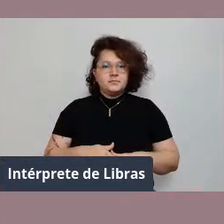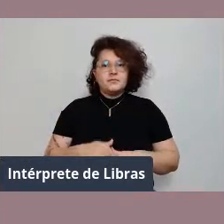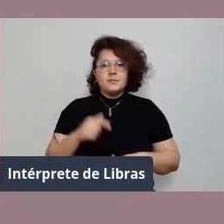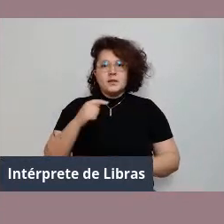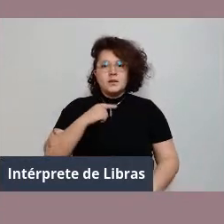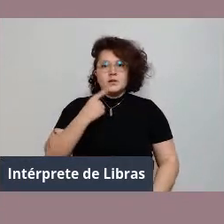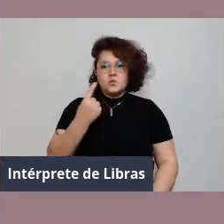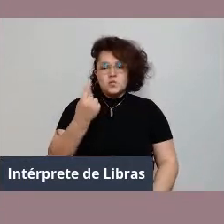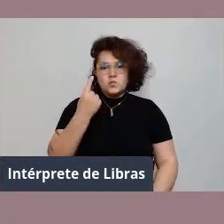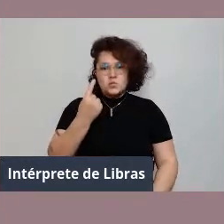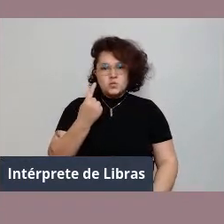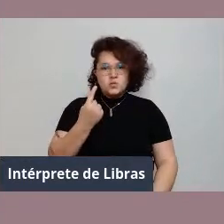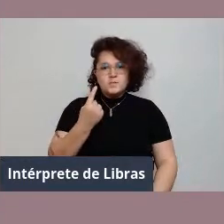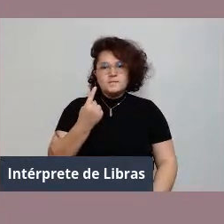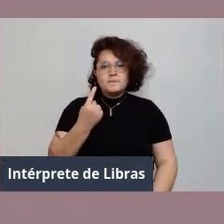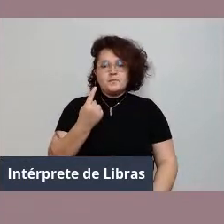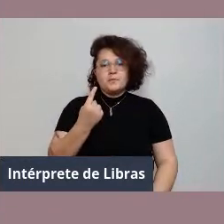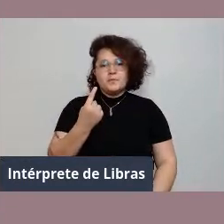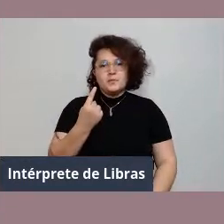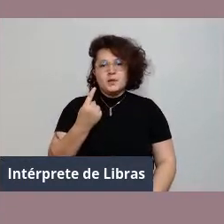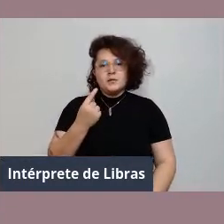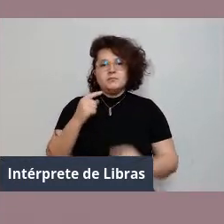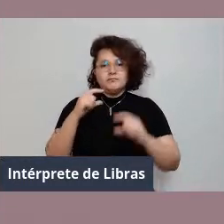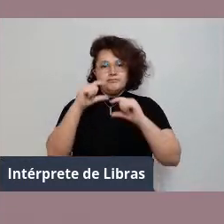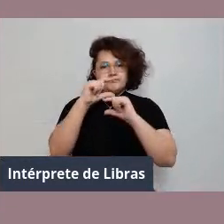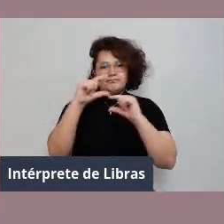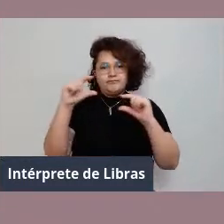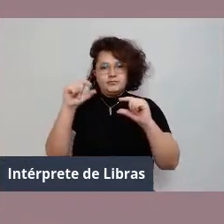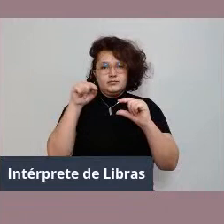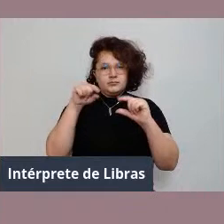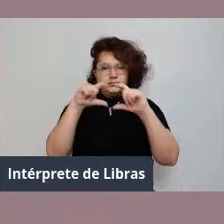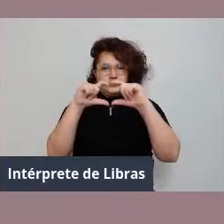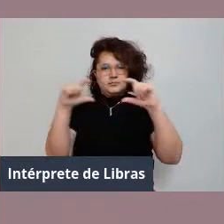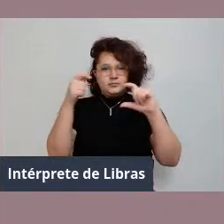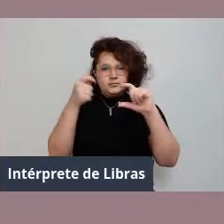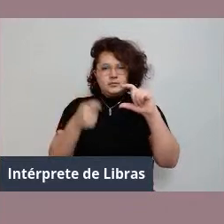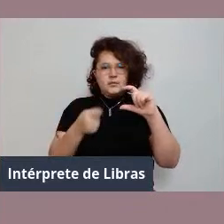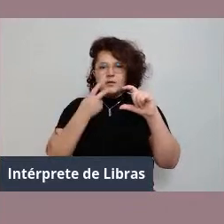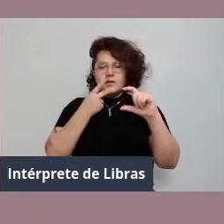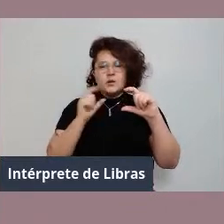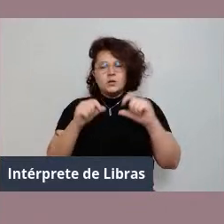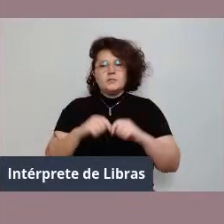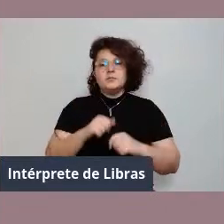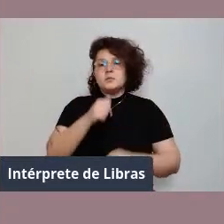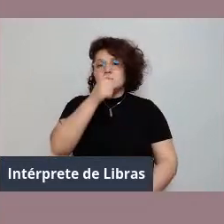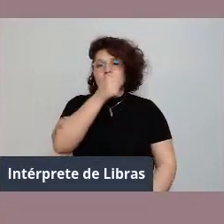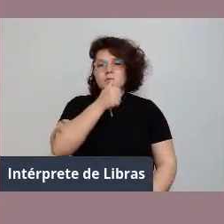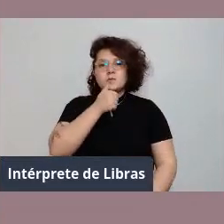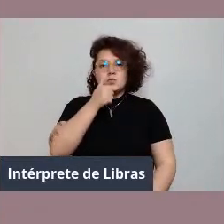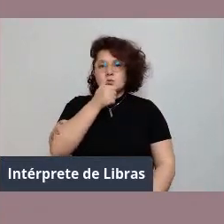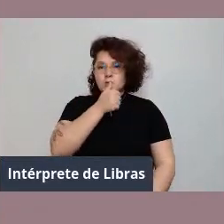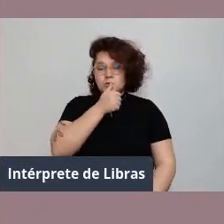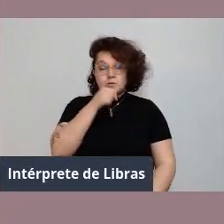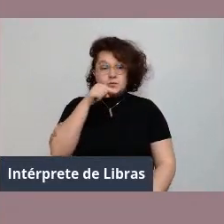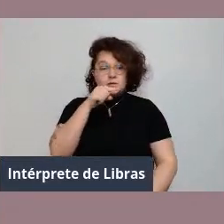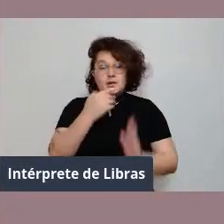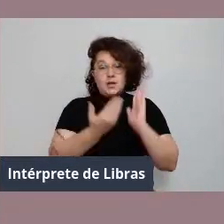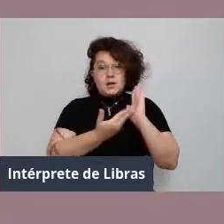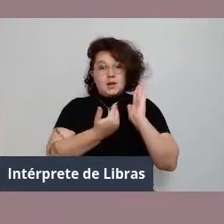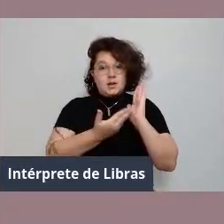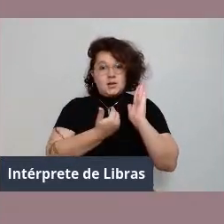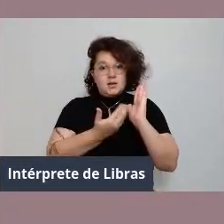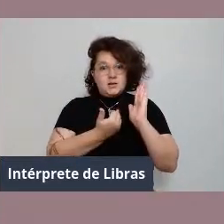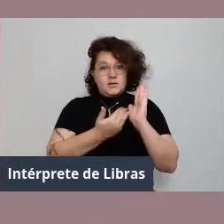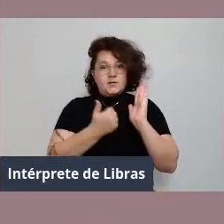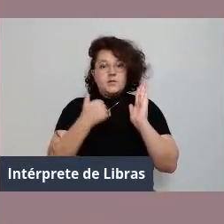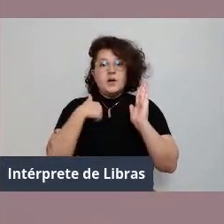fragmento que diz assim: juro que este livro é feito